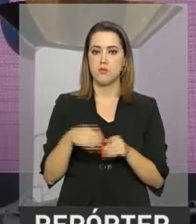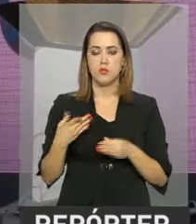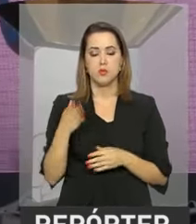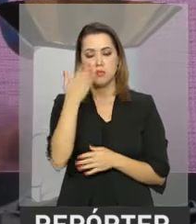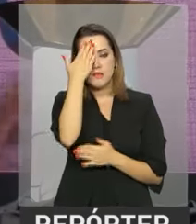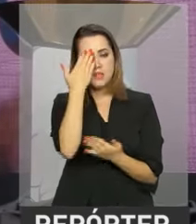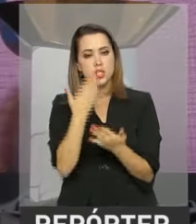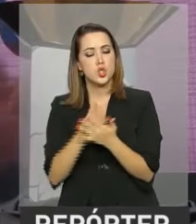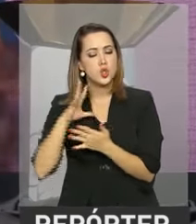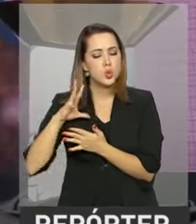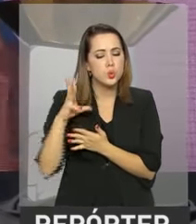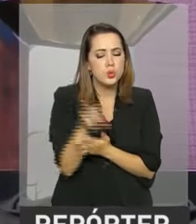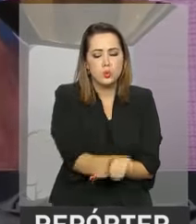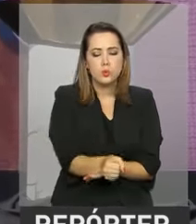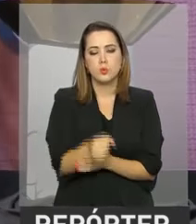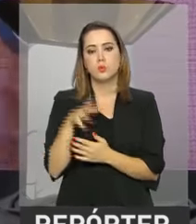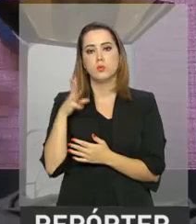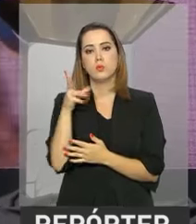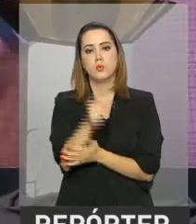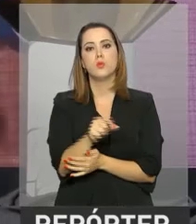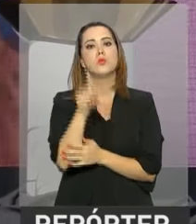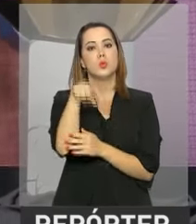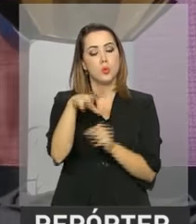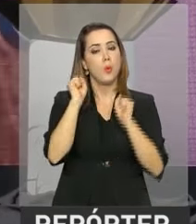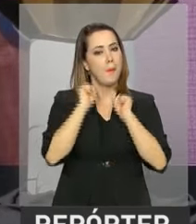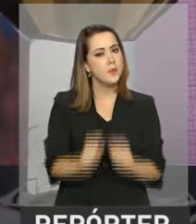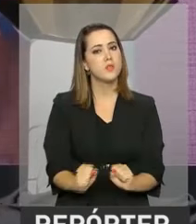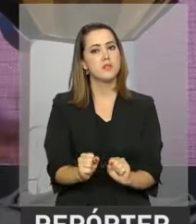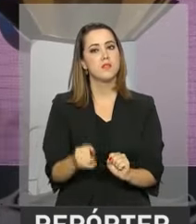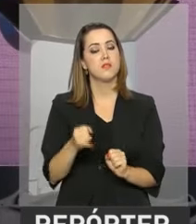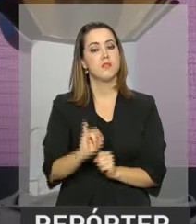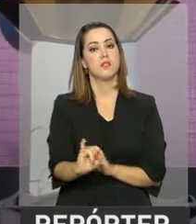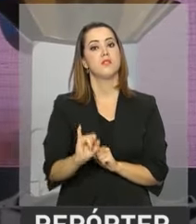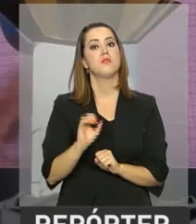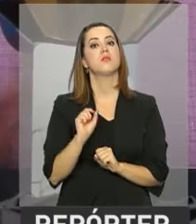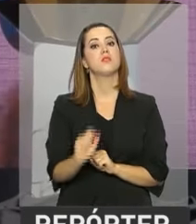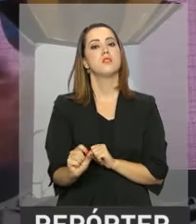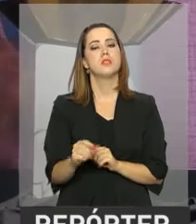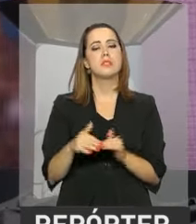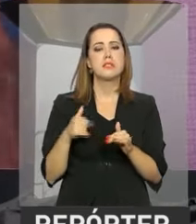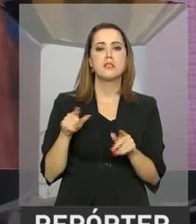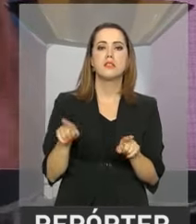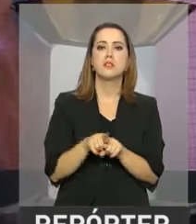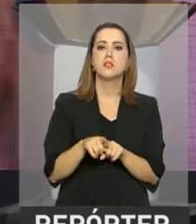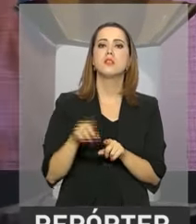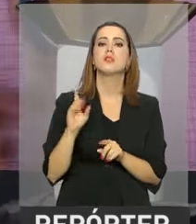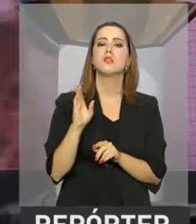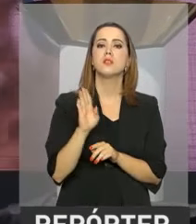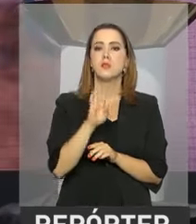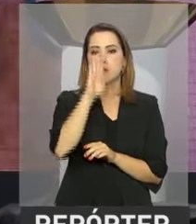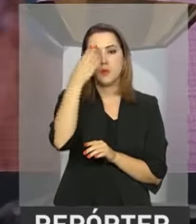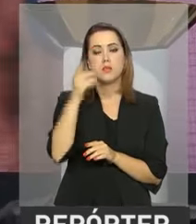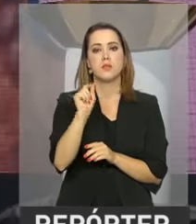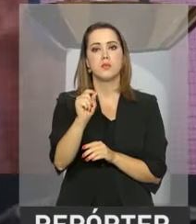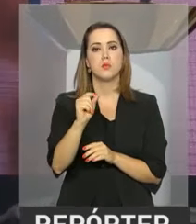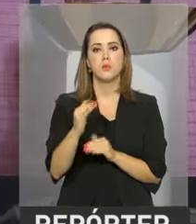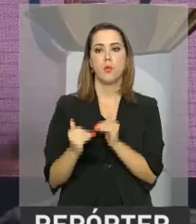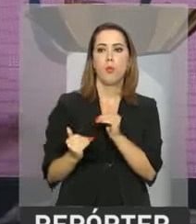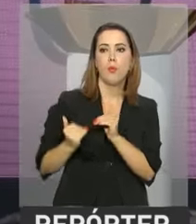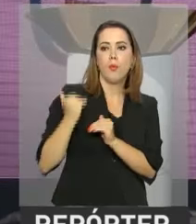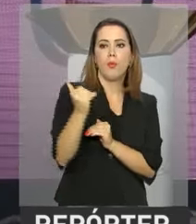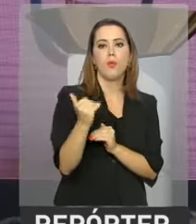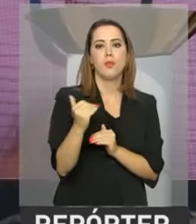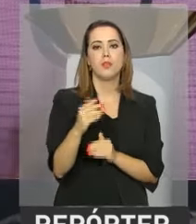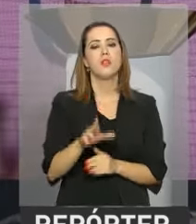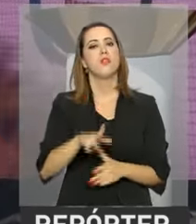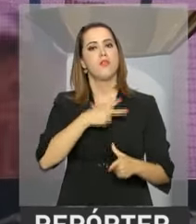tudo, absolutamente tudo, é possível através, principalmente, do seu exemplo de superação e, por